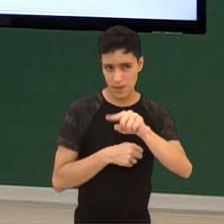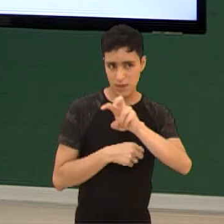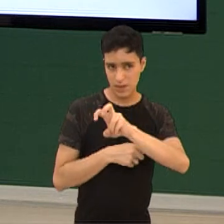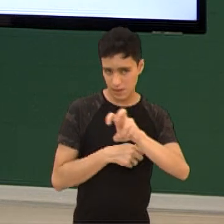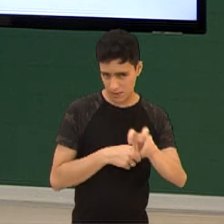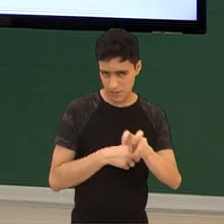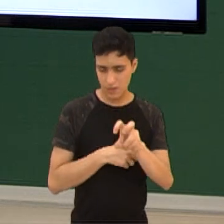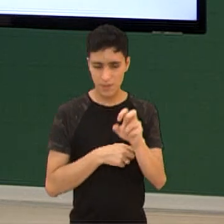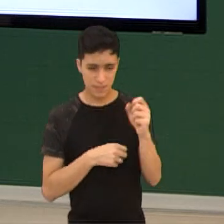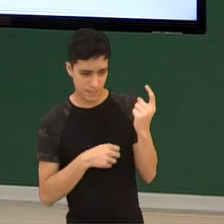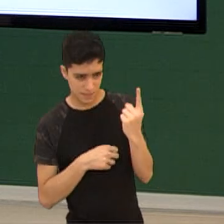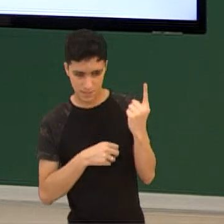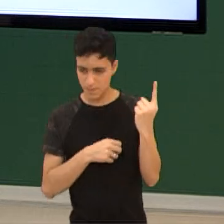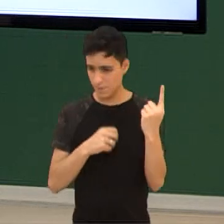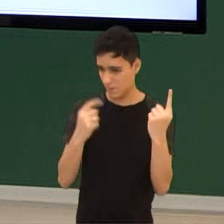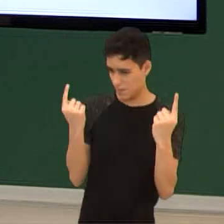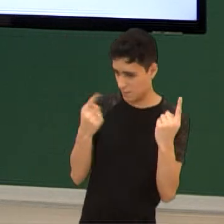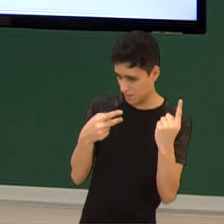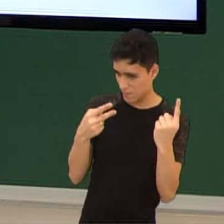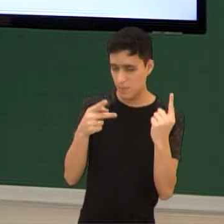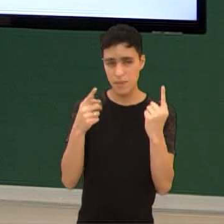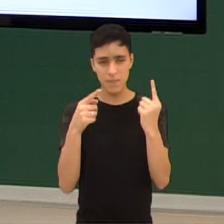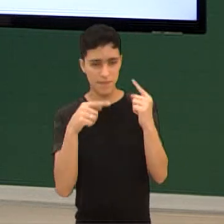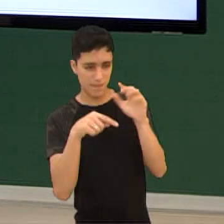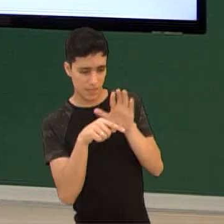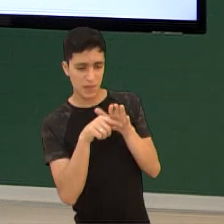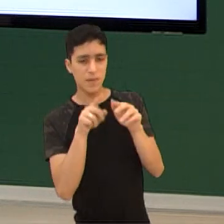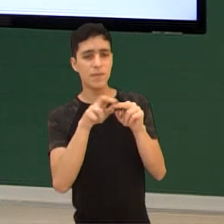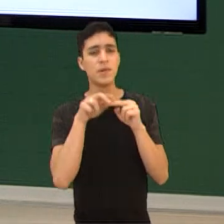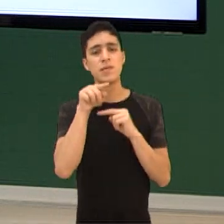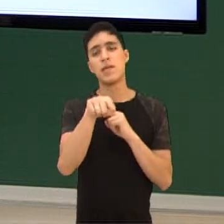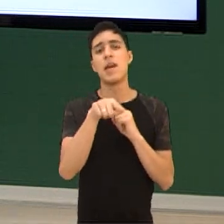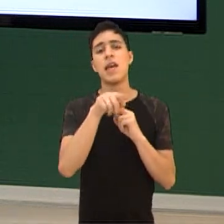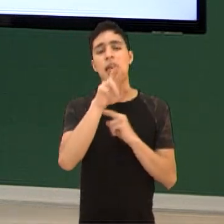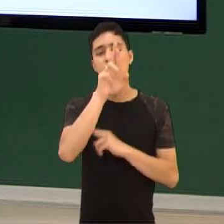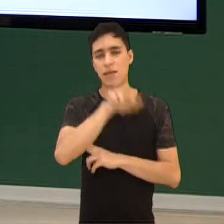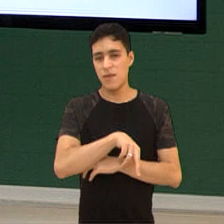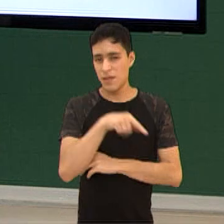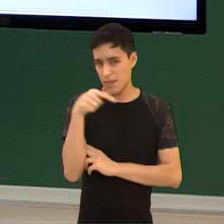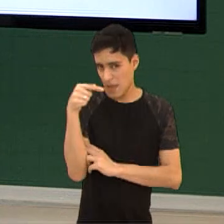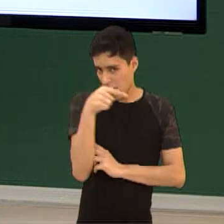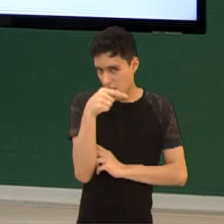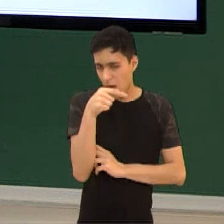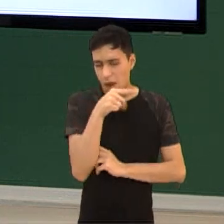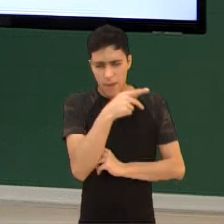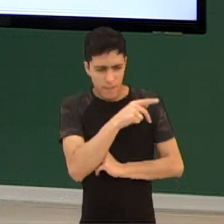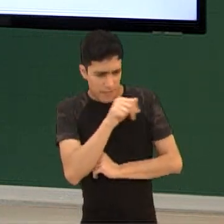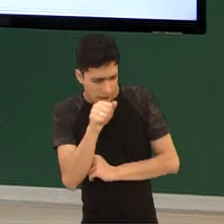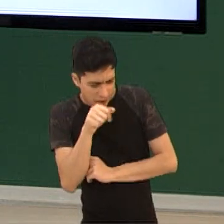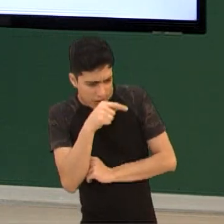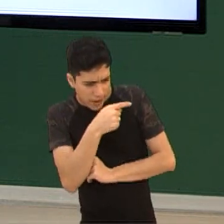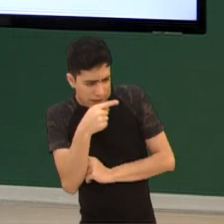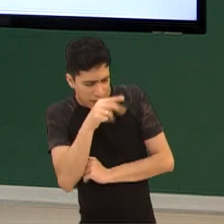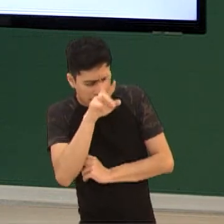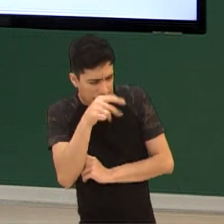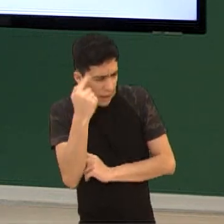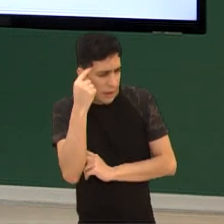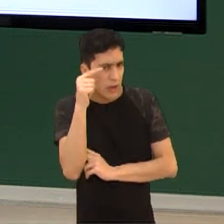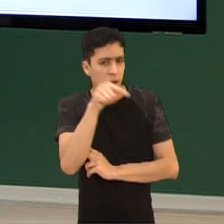segundo menos o primeiro termo. Razão, então, nesse caso, uma razão negativa, né? PA com razão negativa é uma